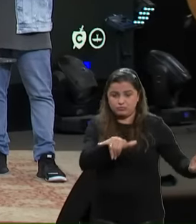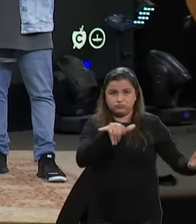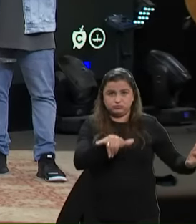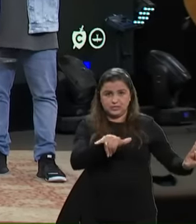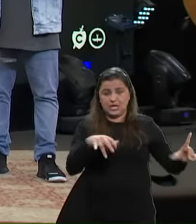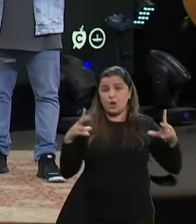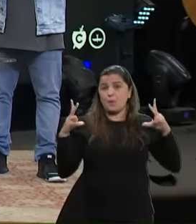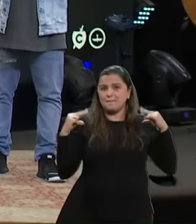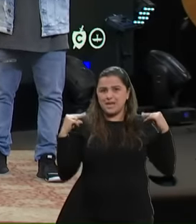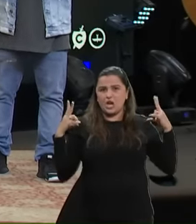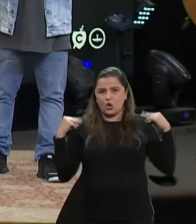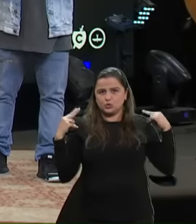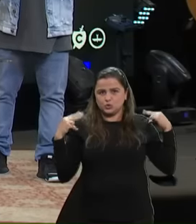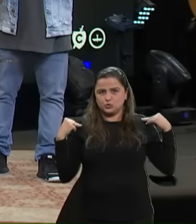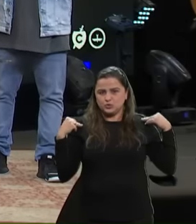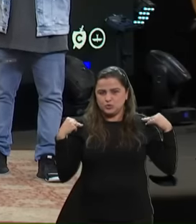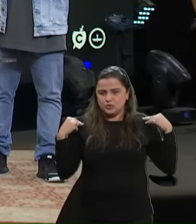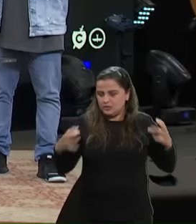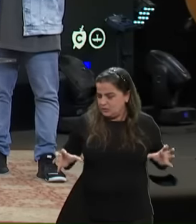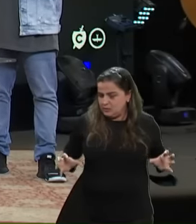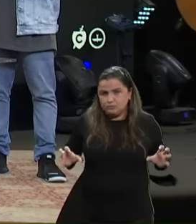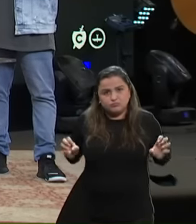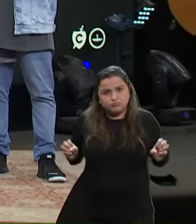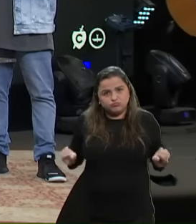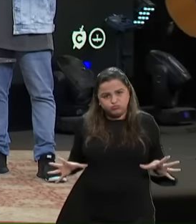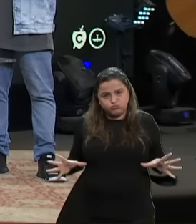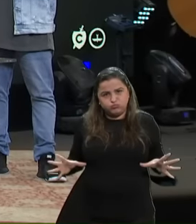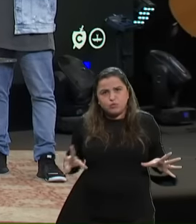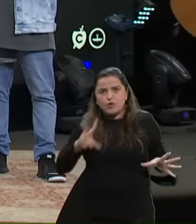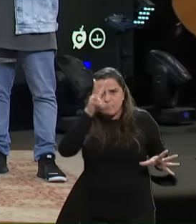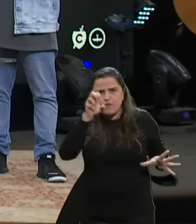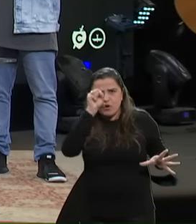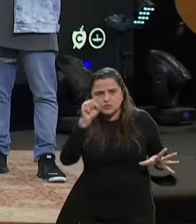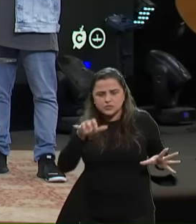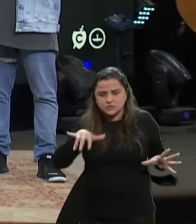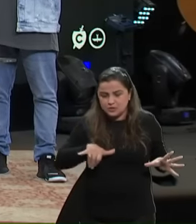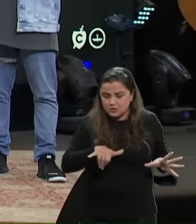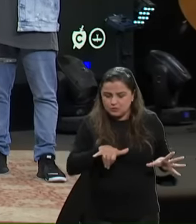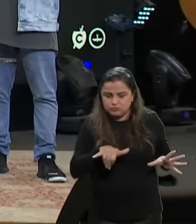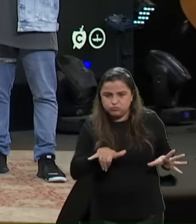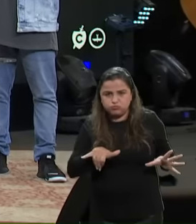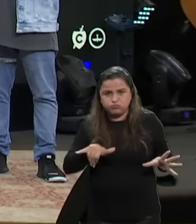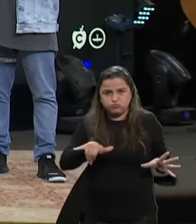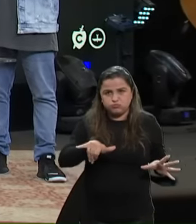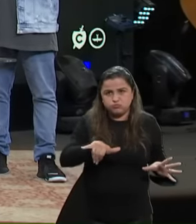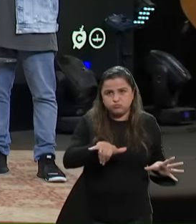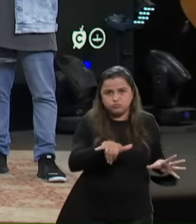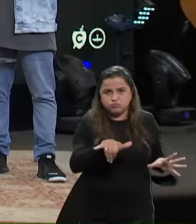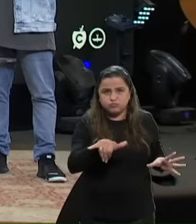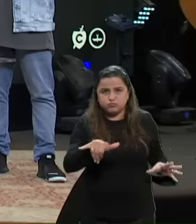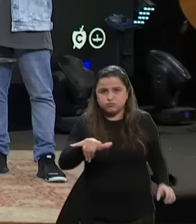o piloto acende com força os motores e o avião começa a avançar